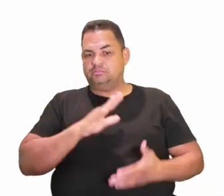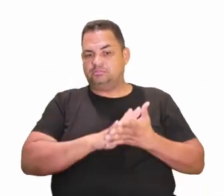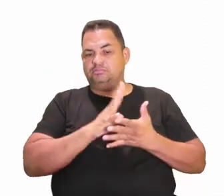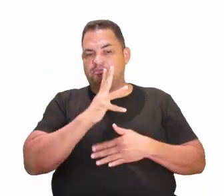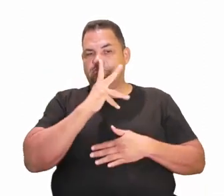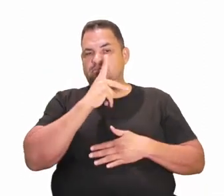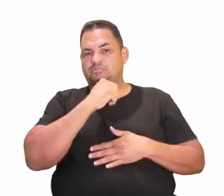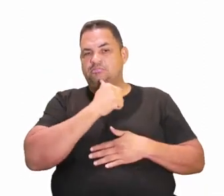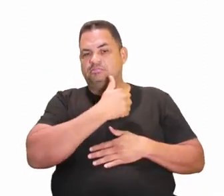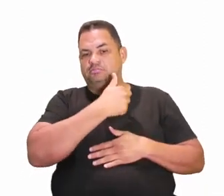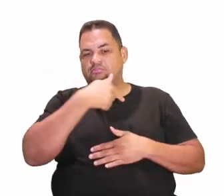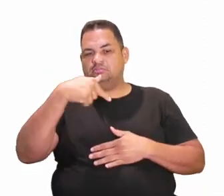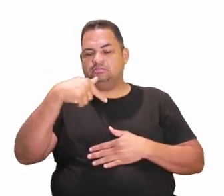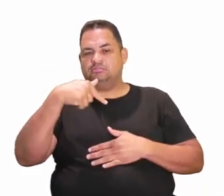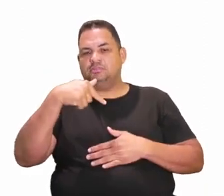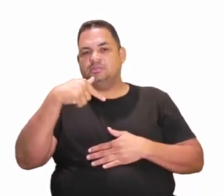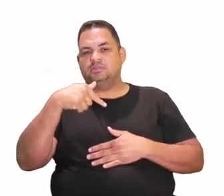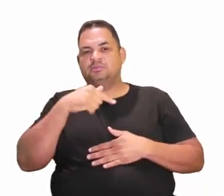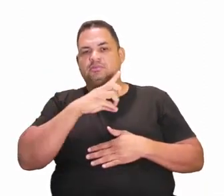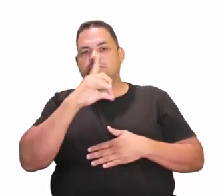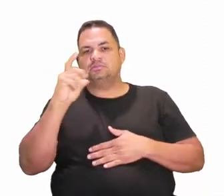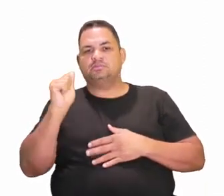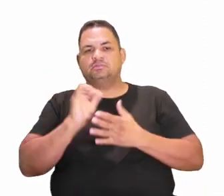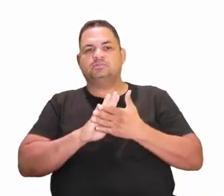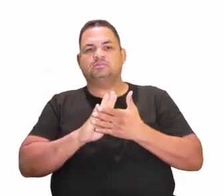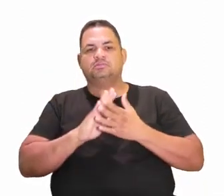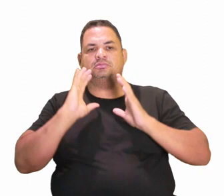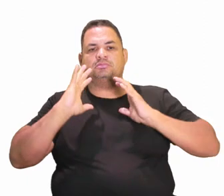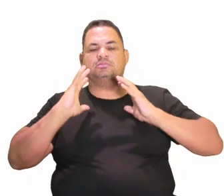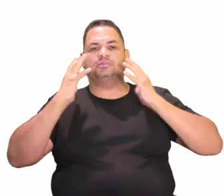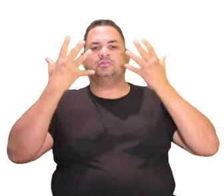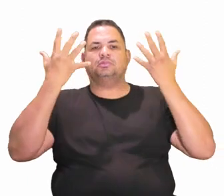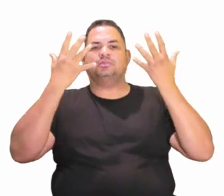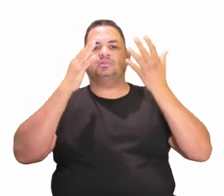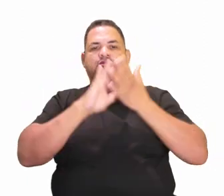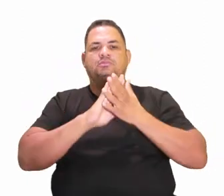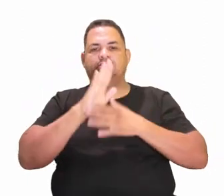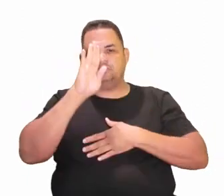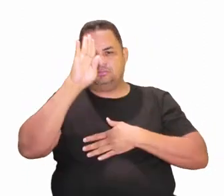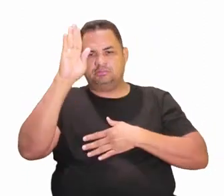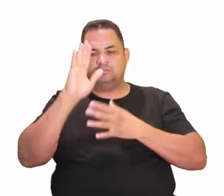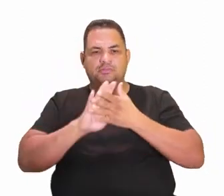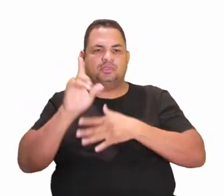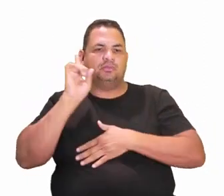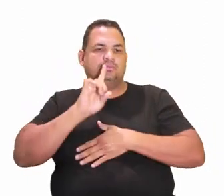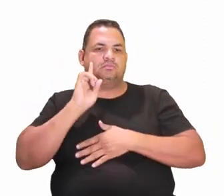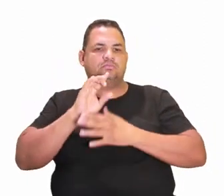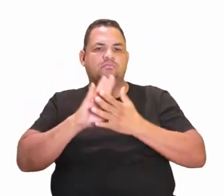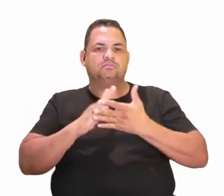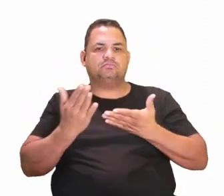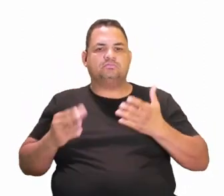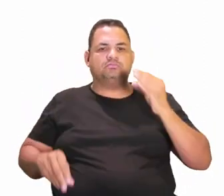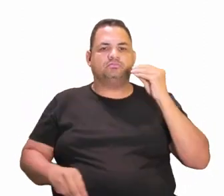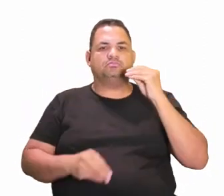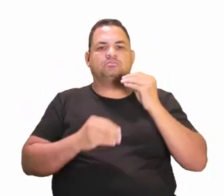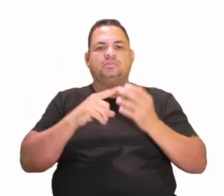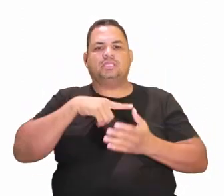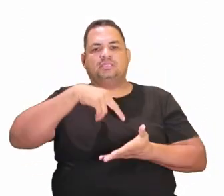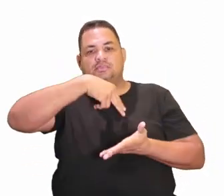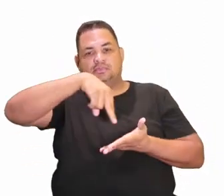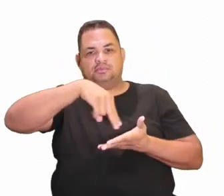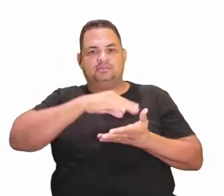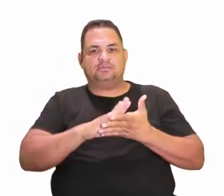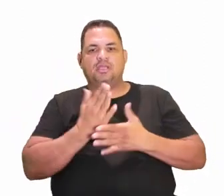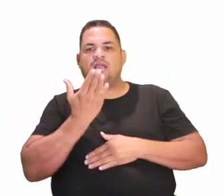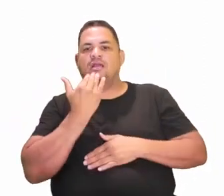costume de falar Kwanzaa. É comemorado principalmente nos Estados Unidos. As celebrações incluem dança, jantar,